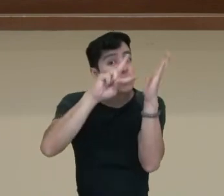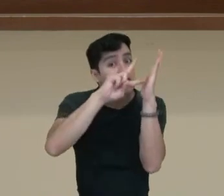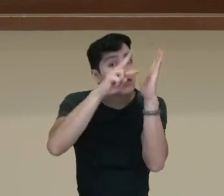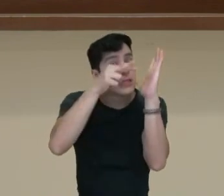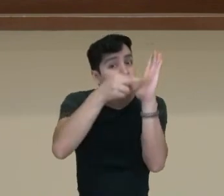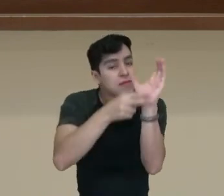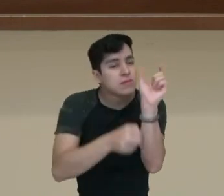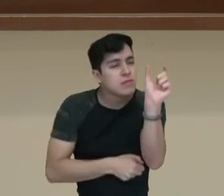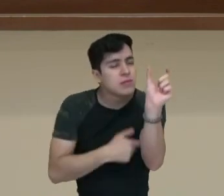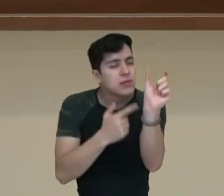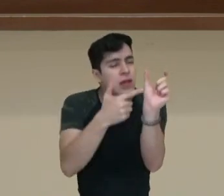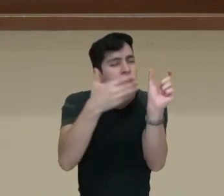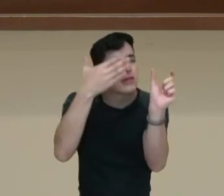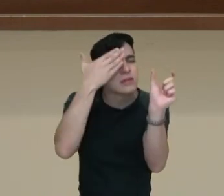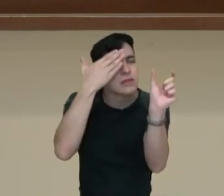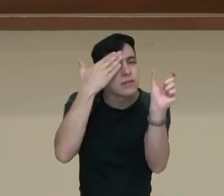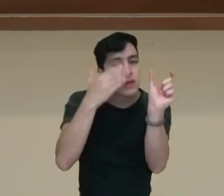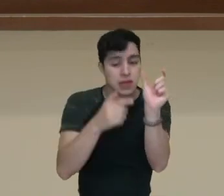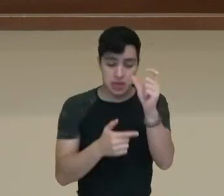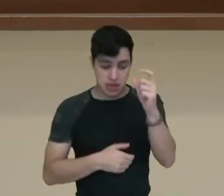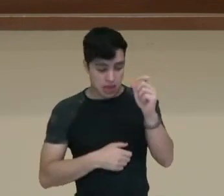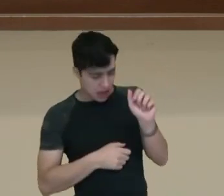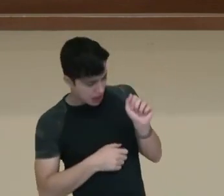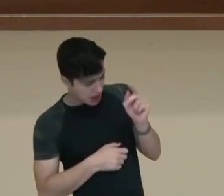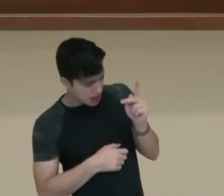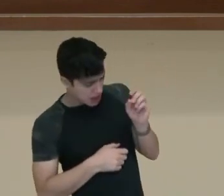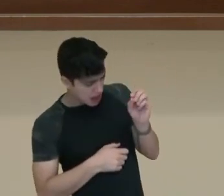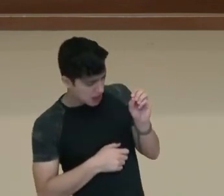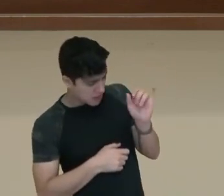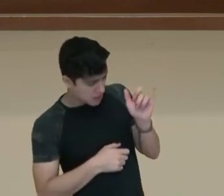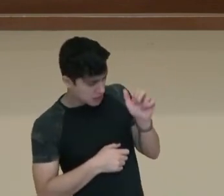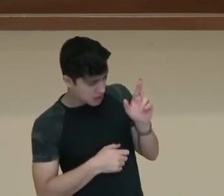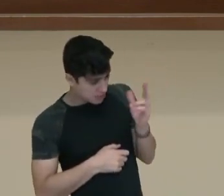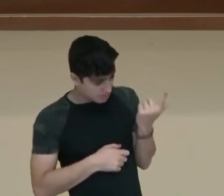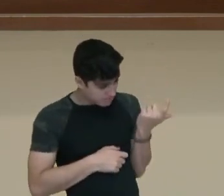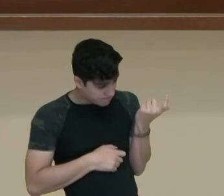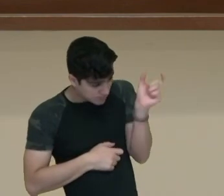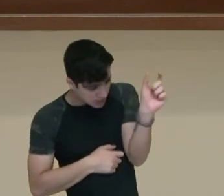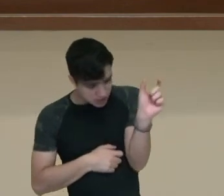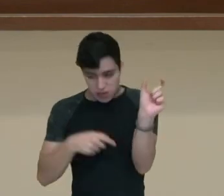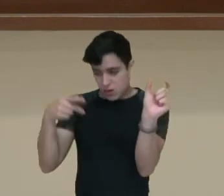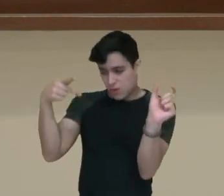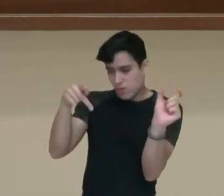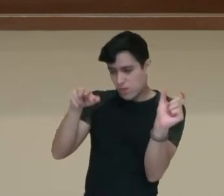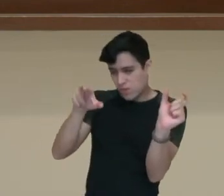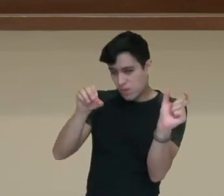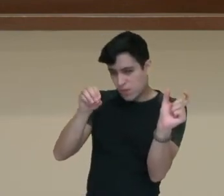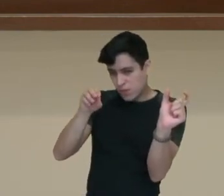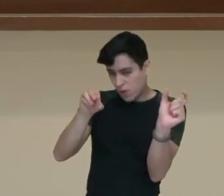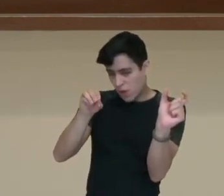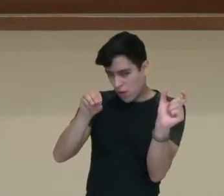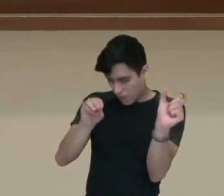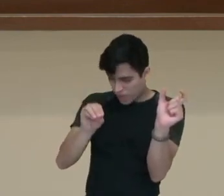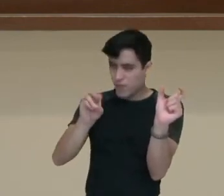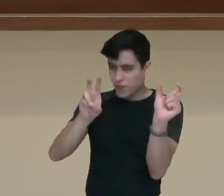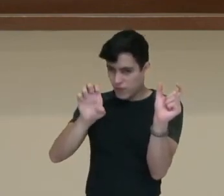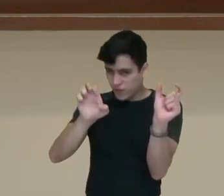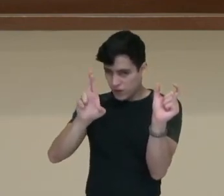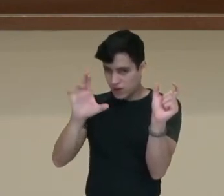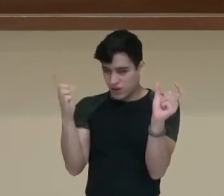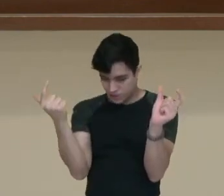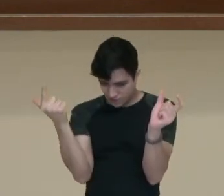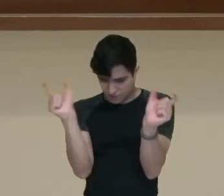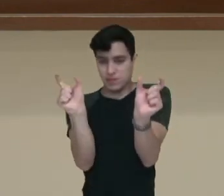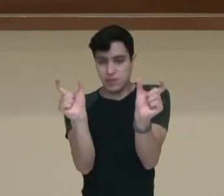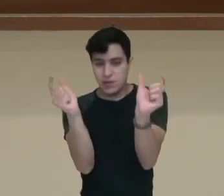realizar. Quando você vê uma palavra num texto e que você precisa pensar sobre o valor que essa palavra tem, tente